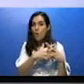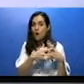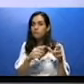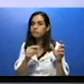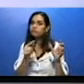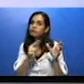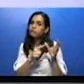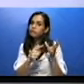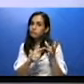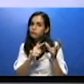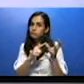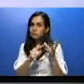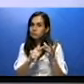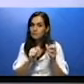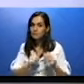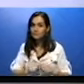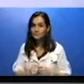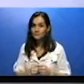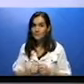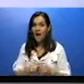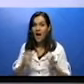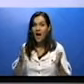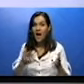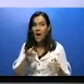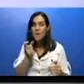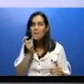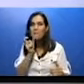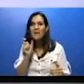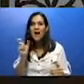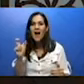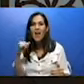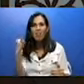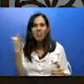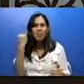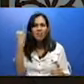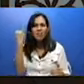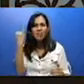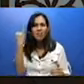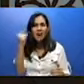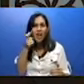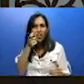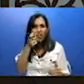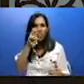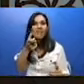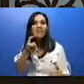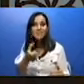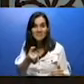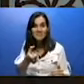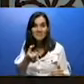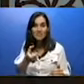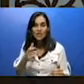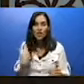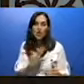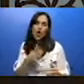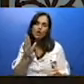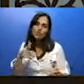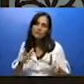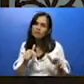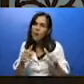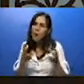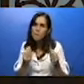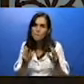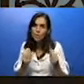agora eu vou trazer uma palavra interessante que vocês conhecem porque a gente nós trabalhamos muito com essa palavrinha